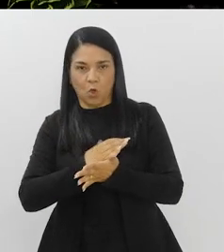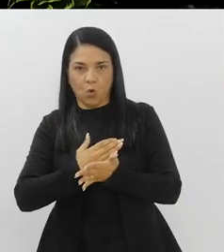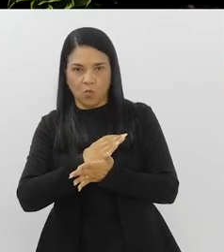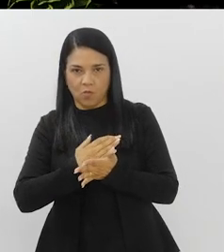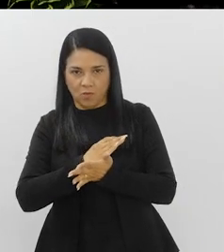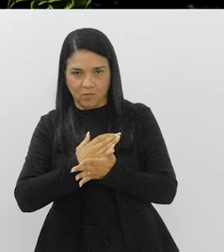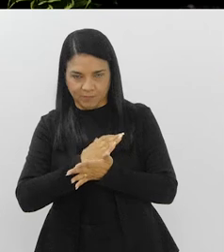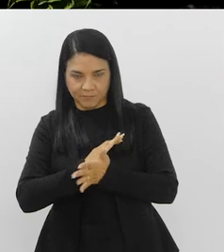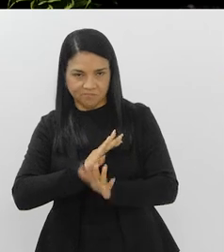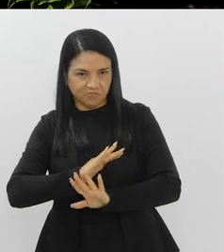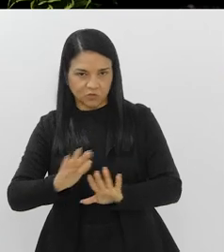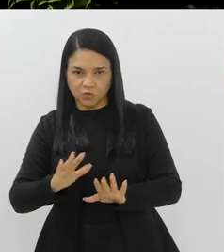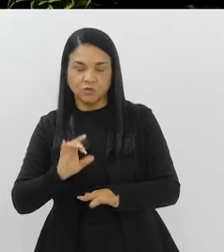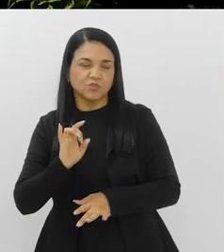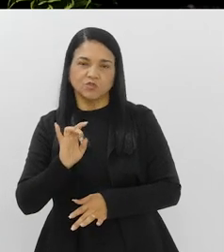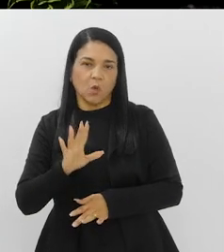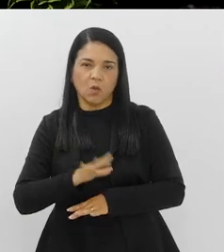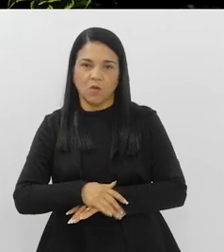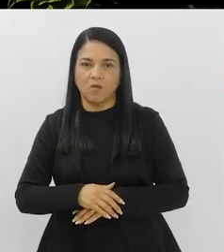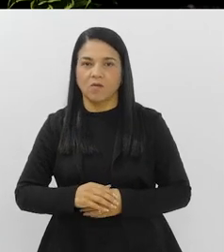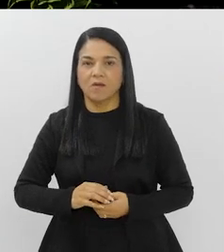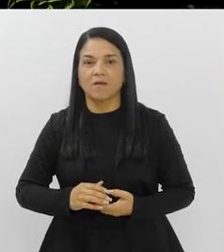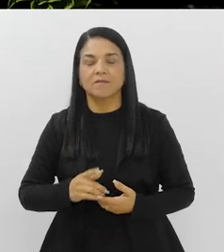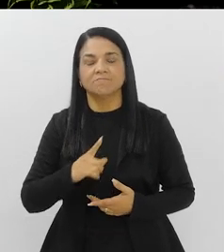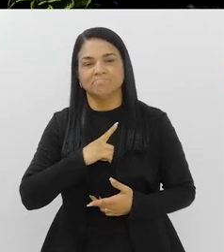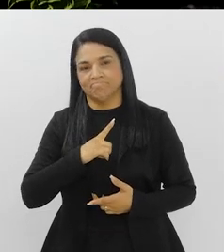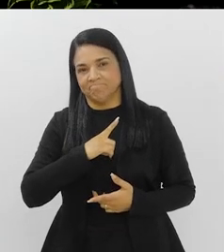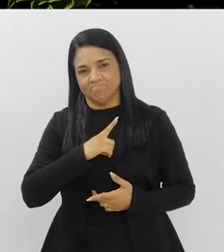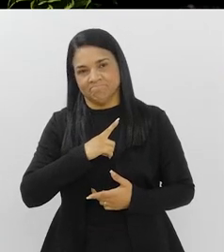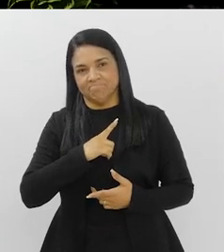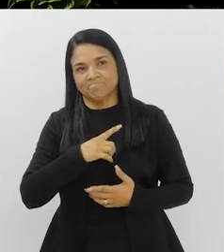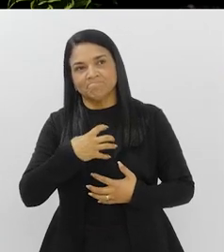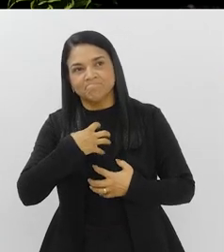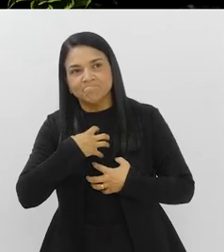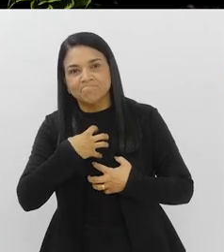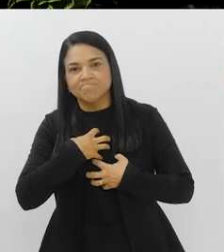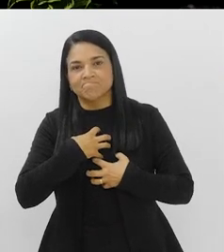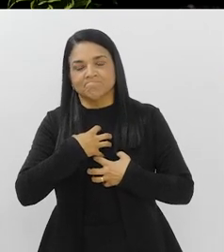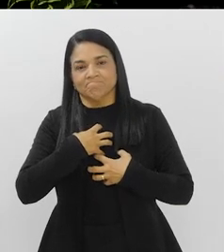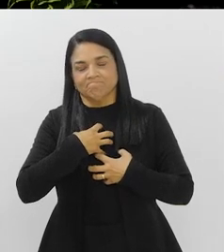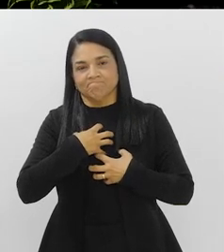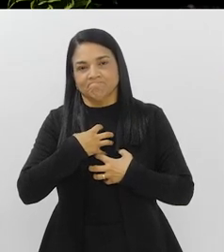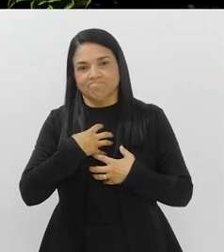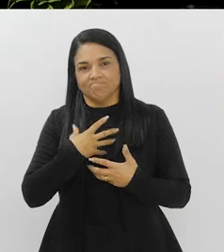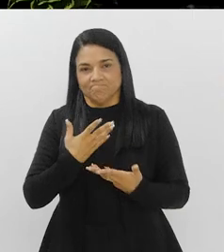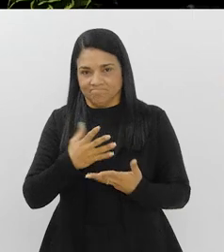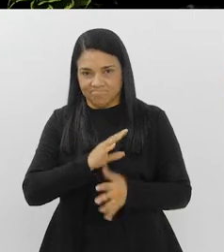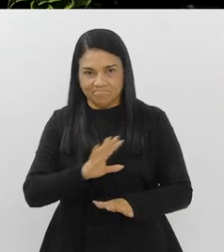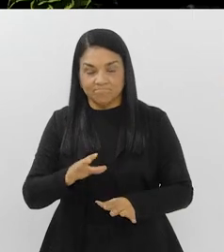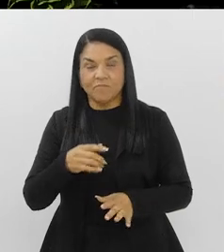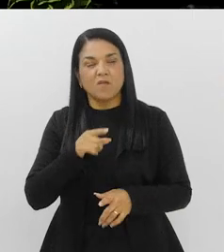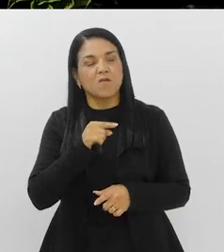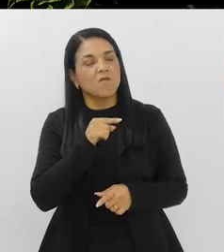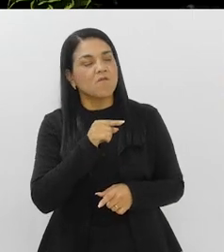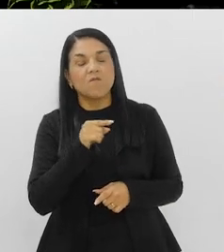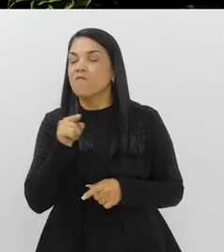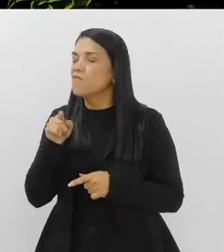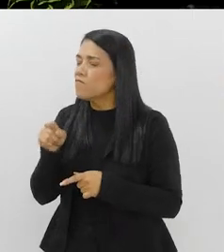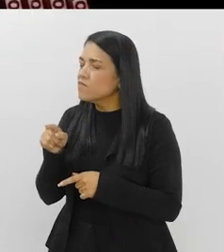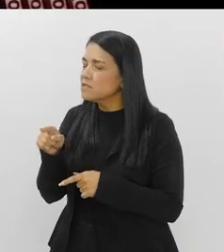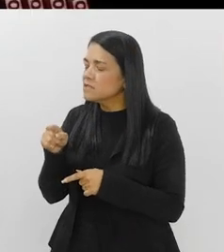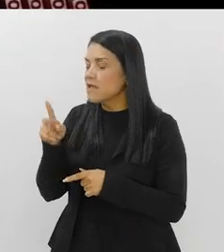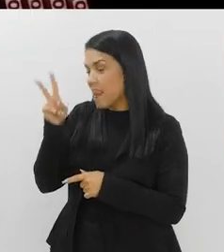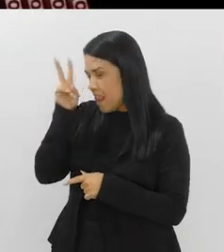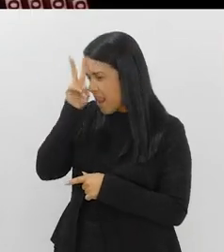meu olho é é o máximo que eu consigo te te né ter de de sensação visual né Uhum mas você